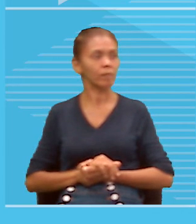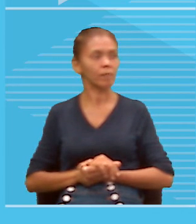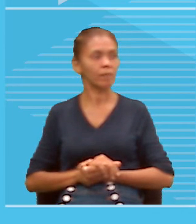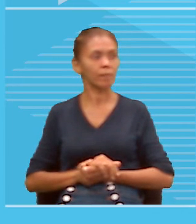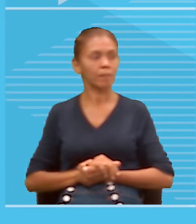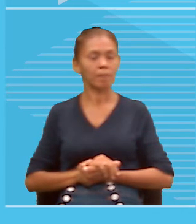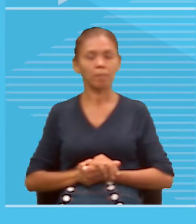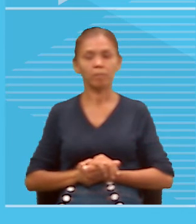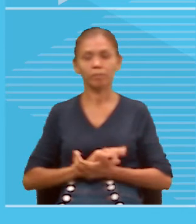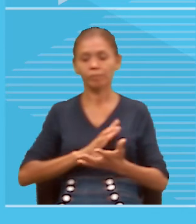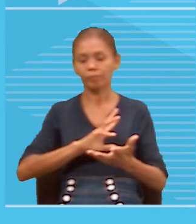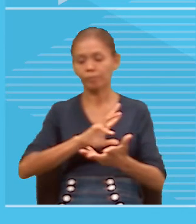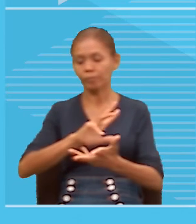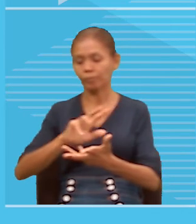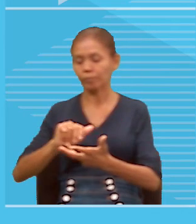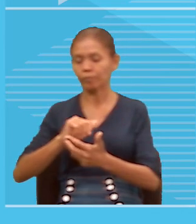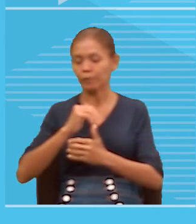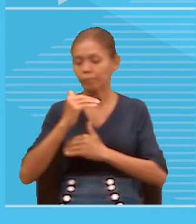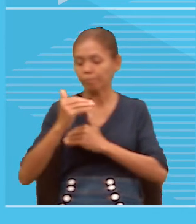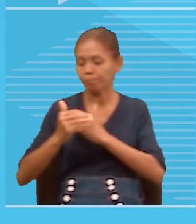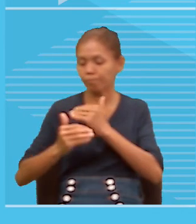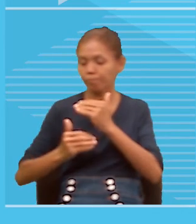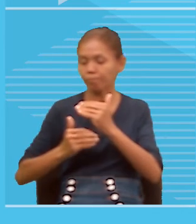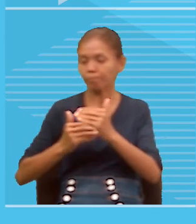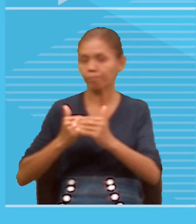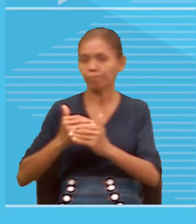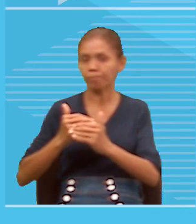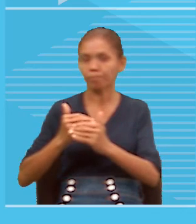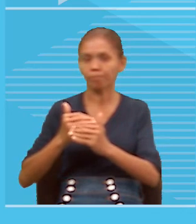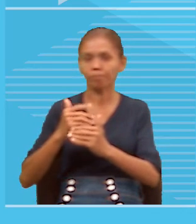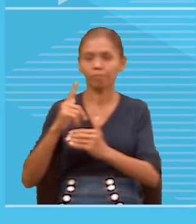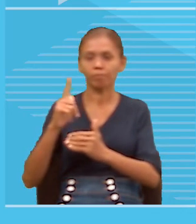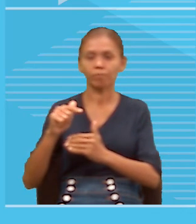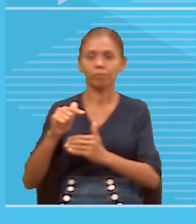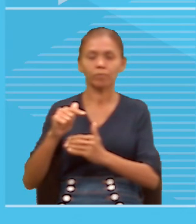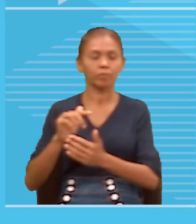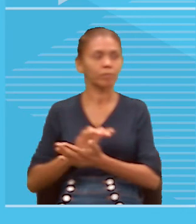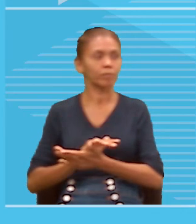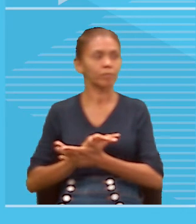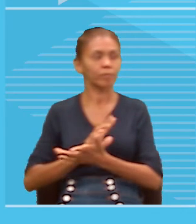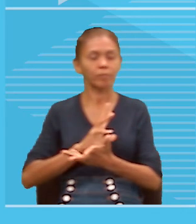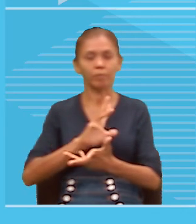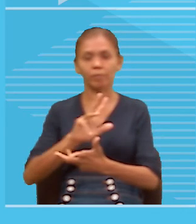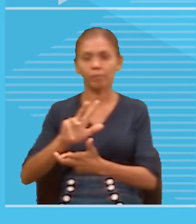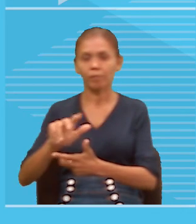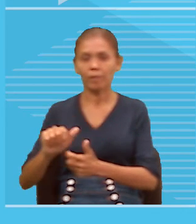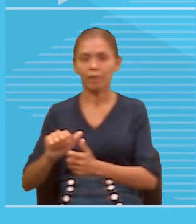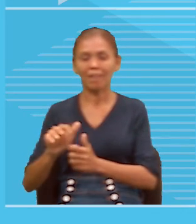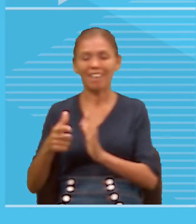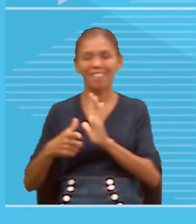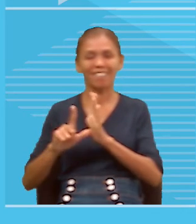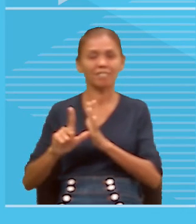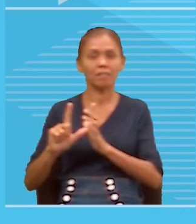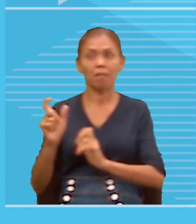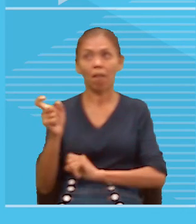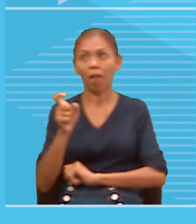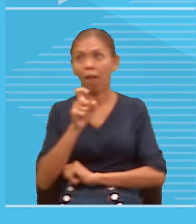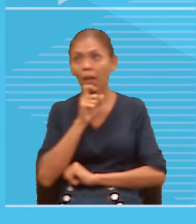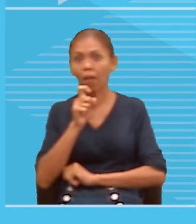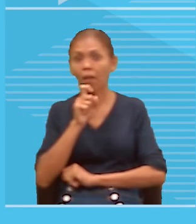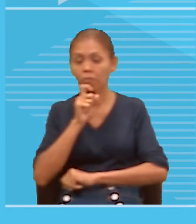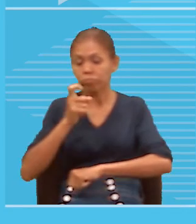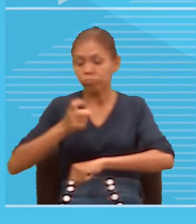era glacial a gente tava ali descongelando o planeta terra né então a temperatura do planeta estava